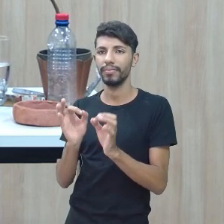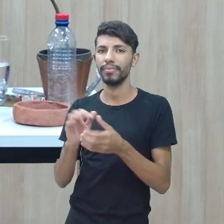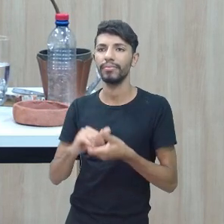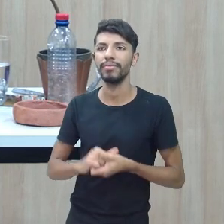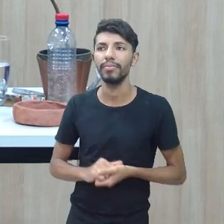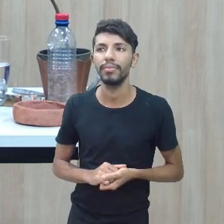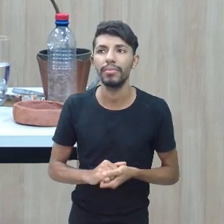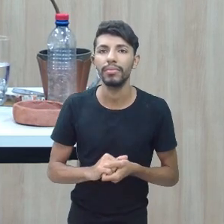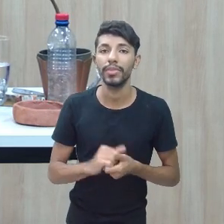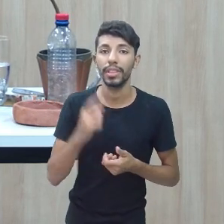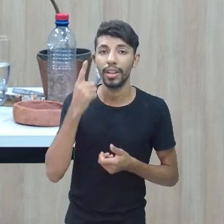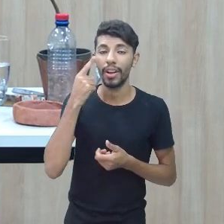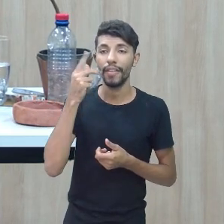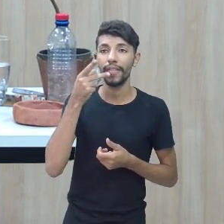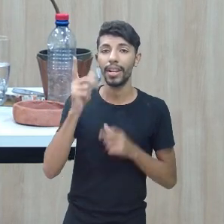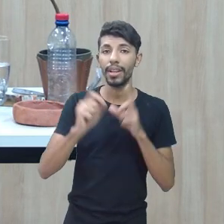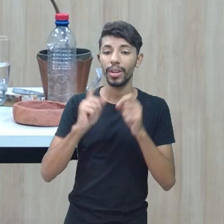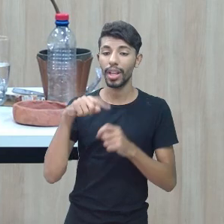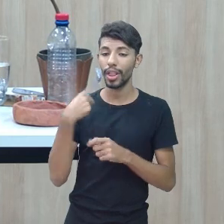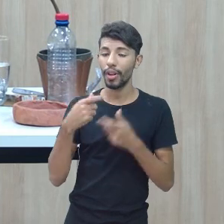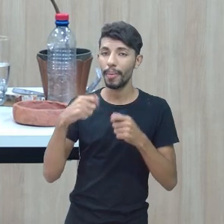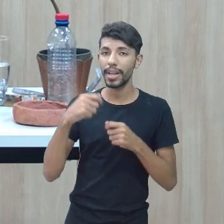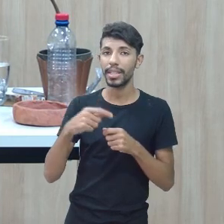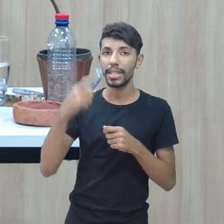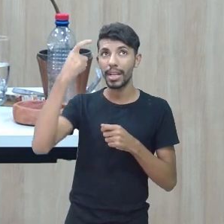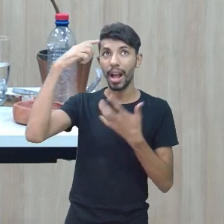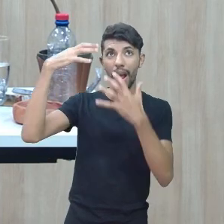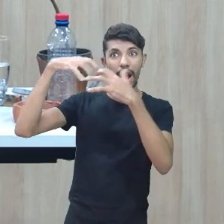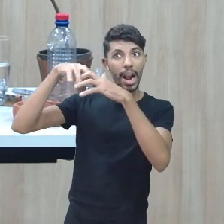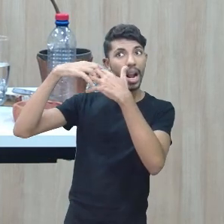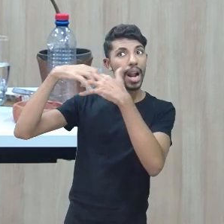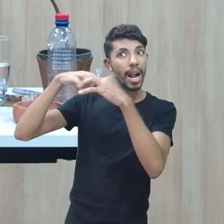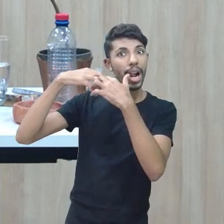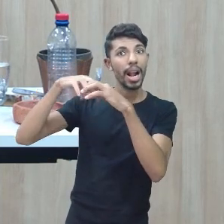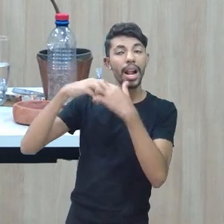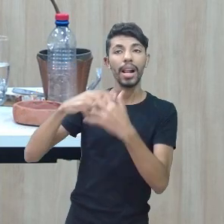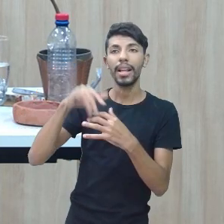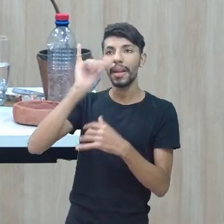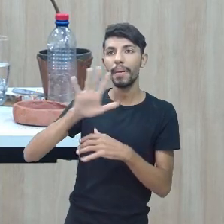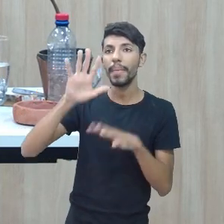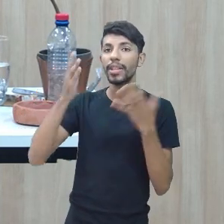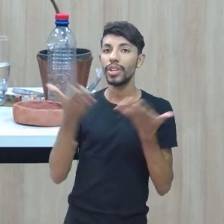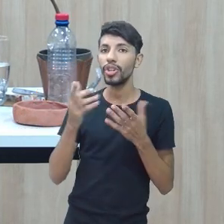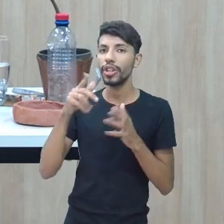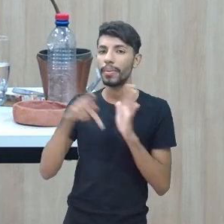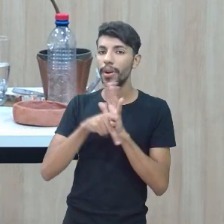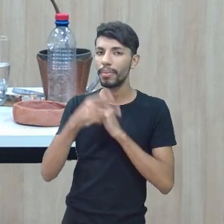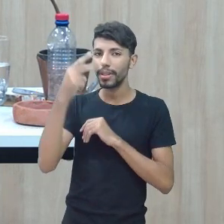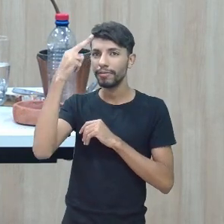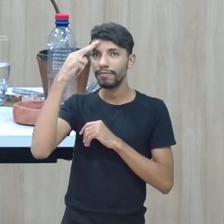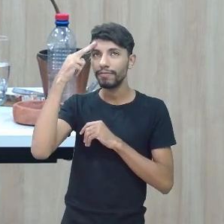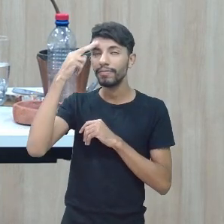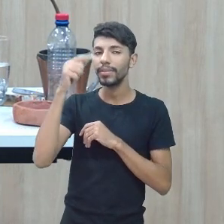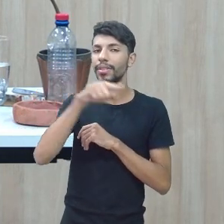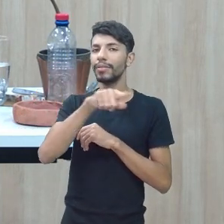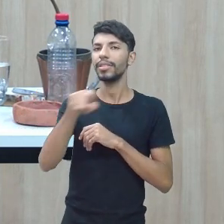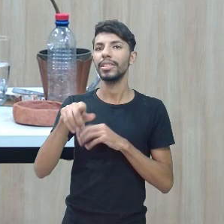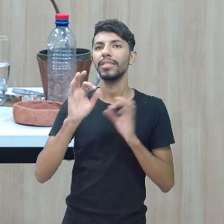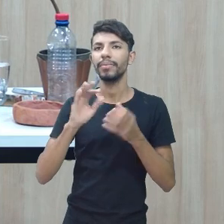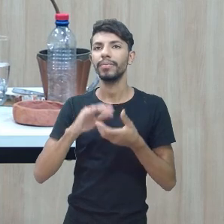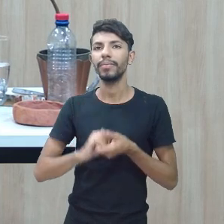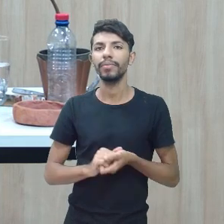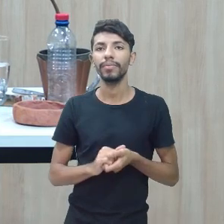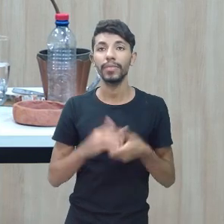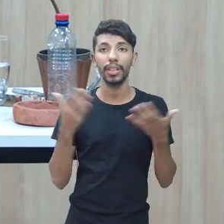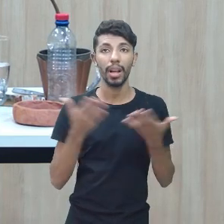Eu disse que a gente tinha que trabalhar com a imaginação. As imagens hoje estão aí na cabecinha de vocês. E agora a gente vai para a borracha sintética e